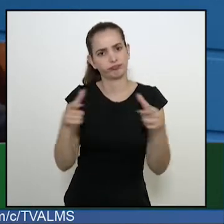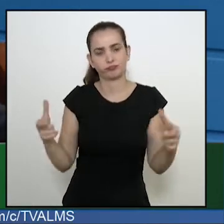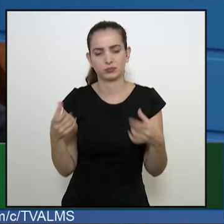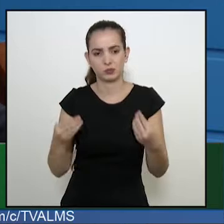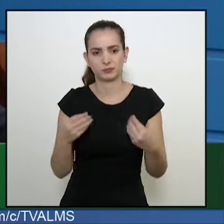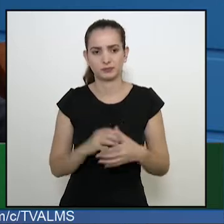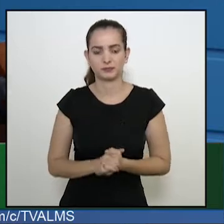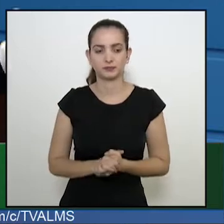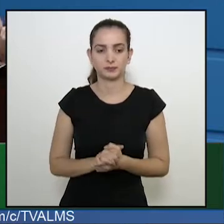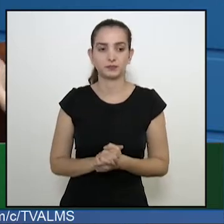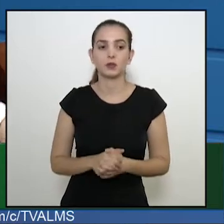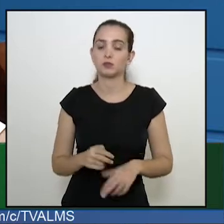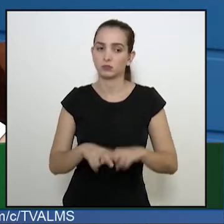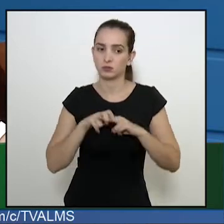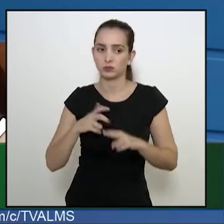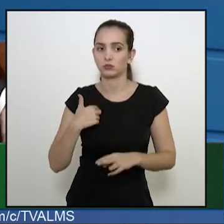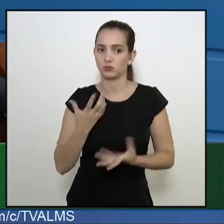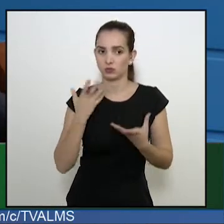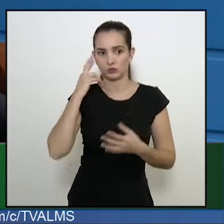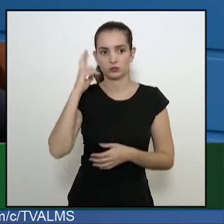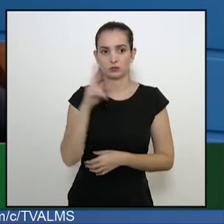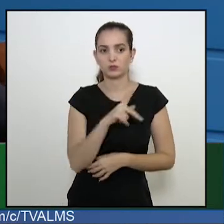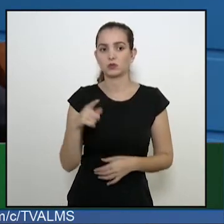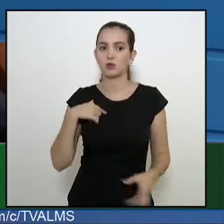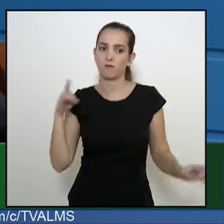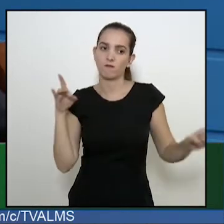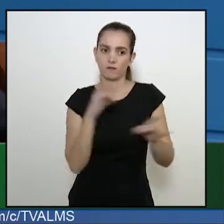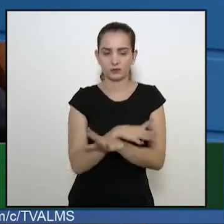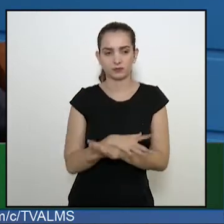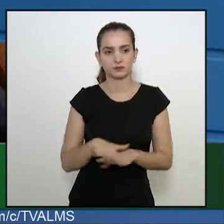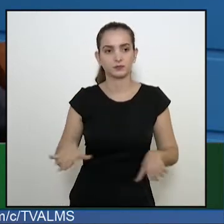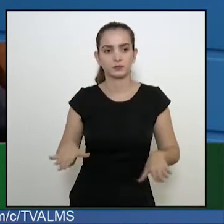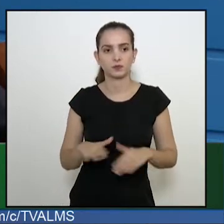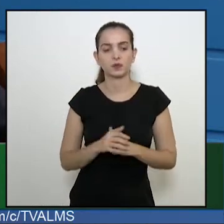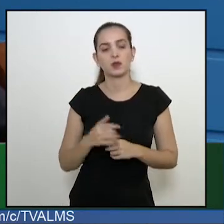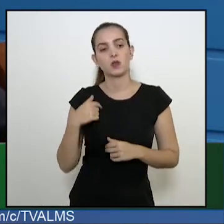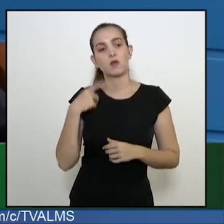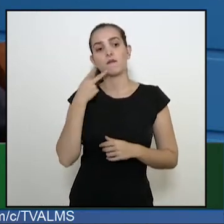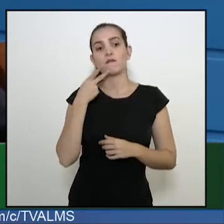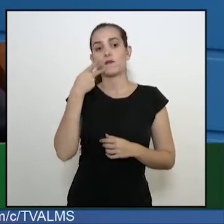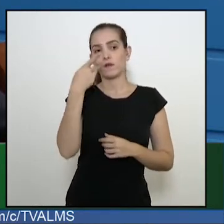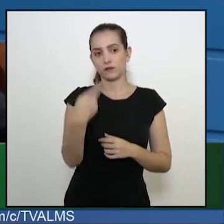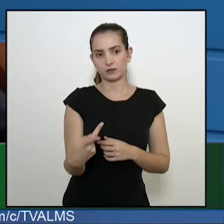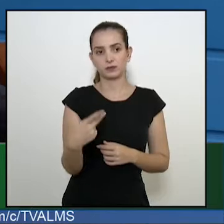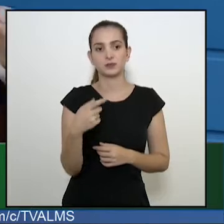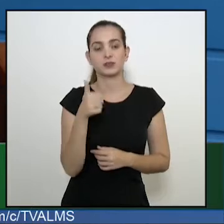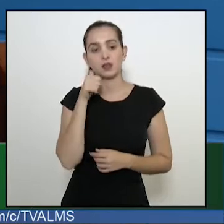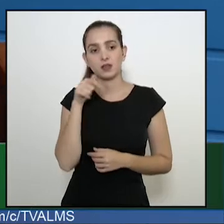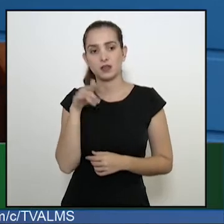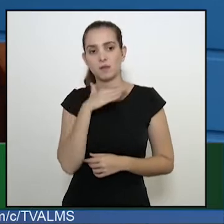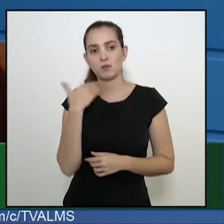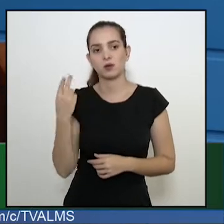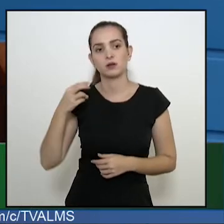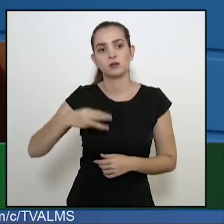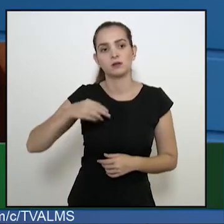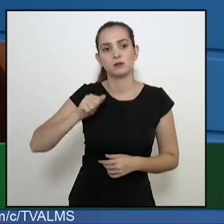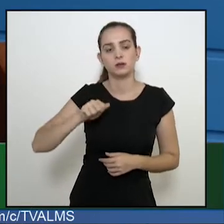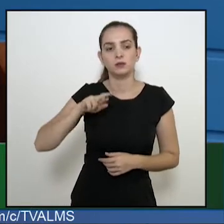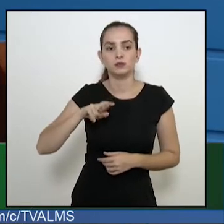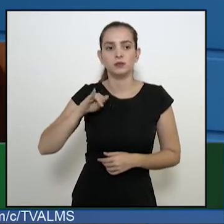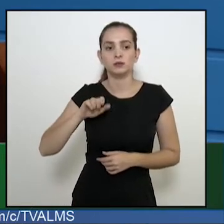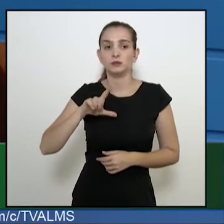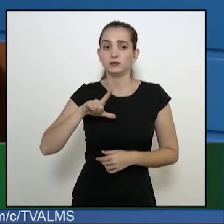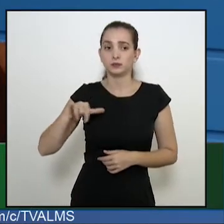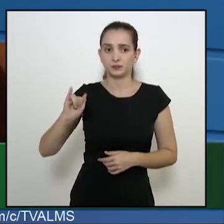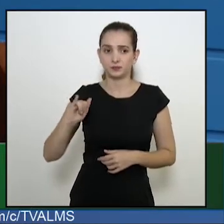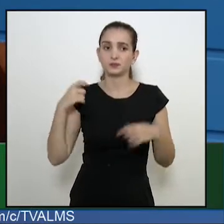falou. Então eu queria, senhor presidente, para encerrar, dizer que a morte da Marielle, ela tem